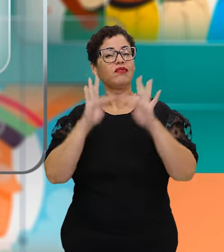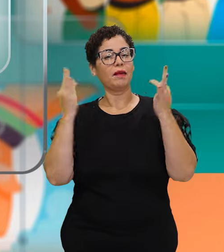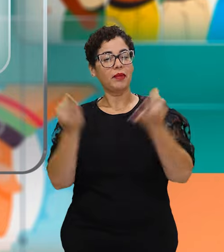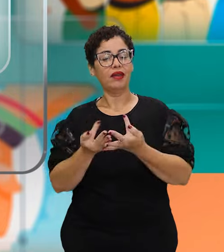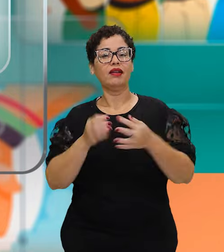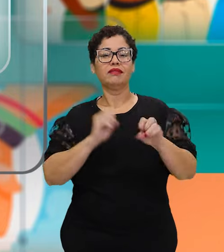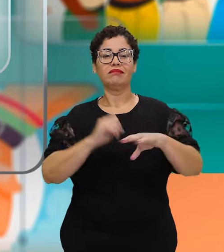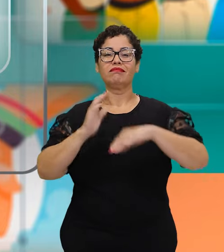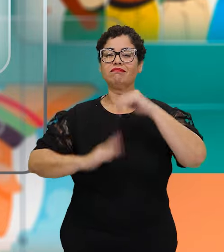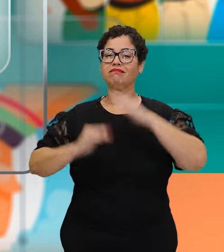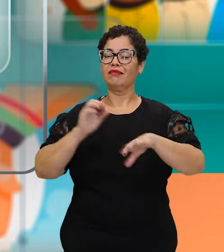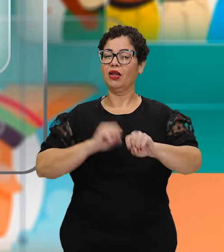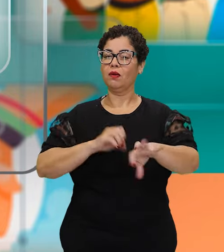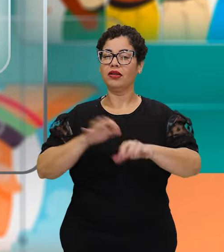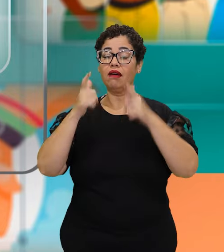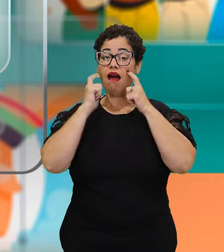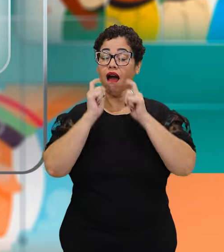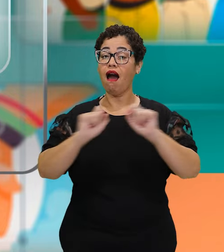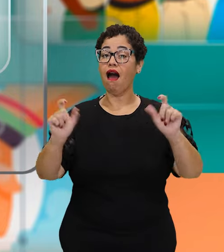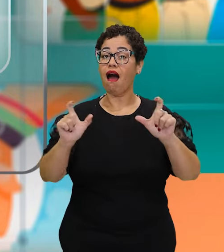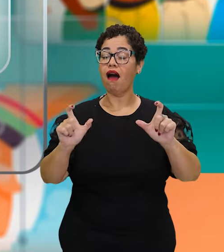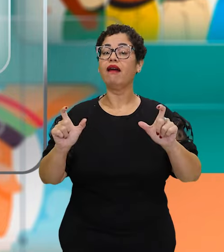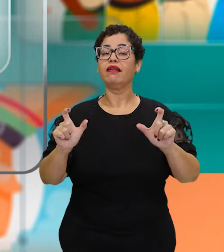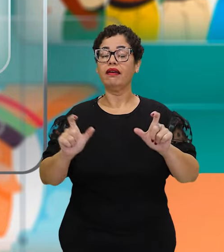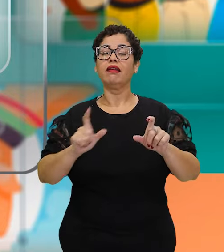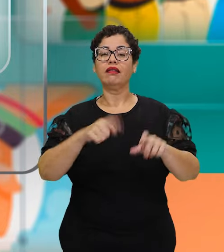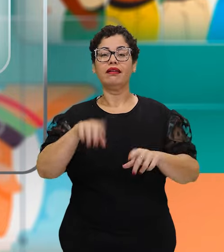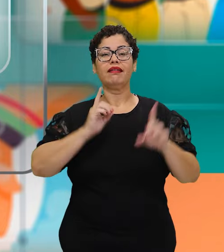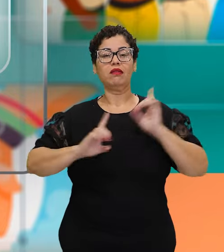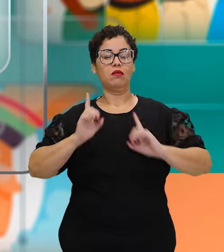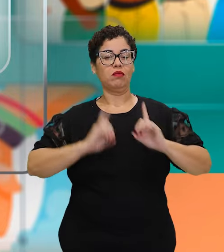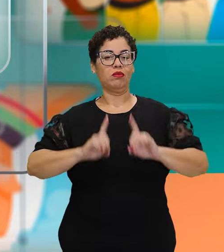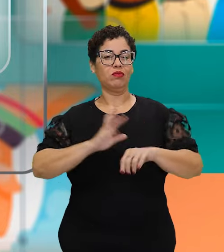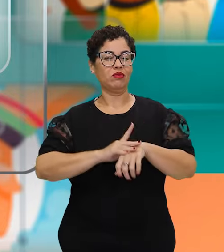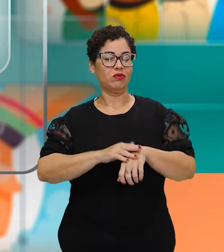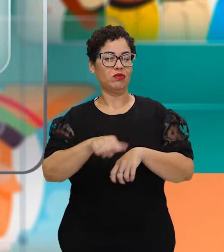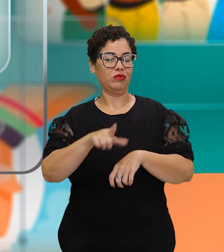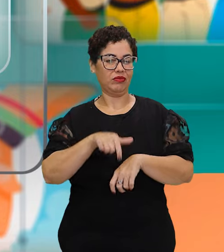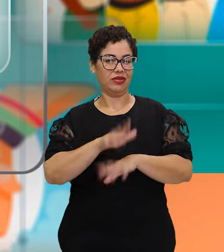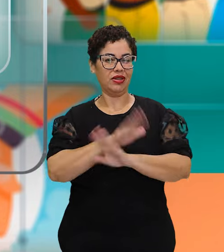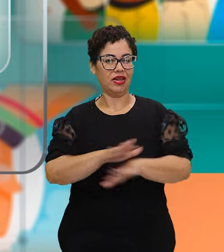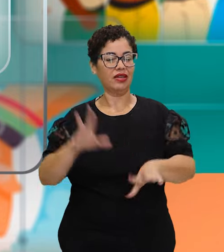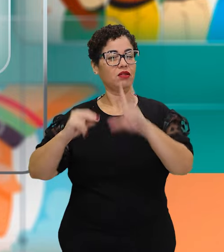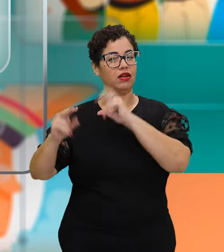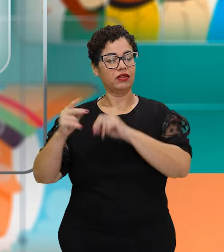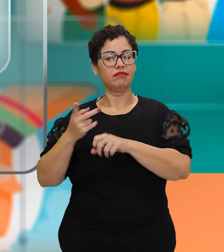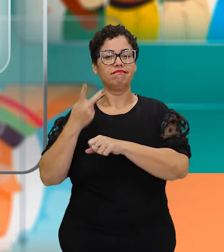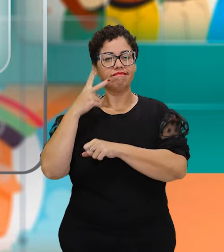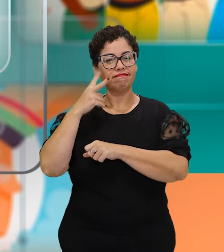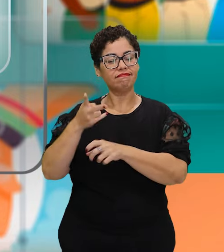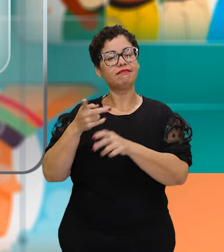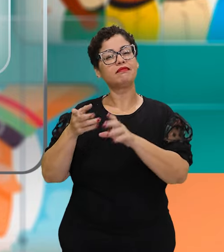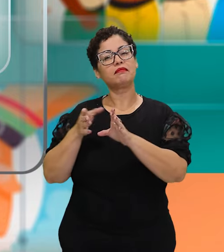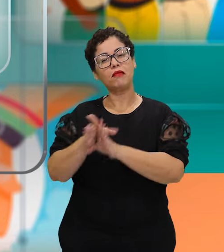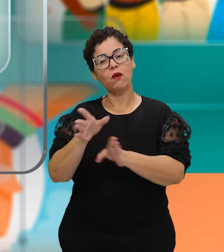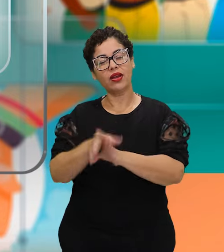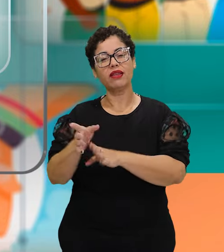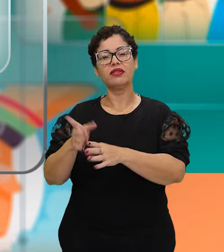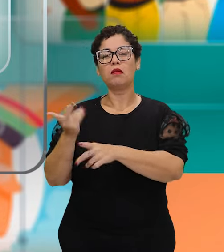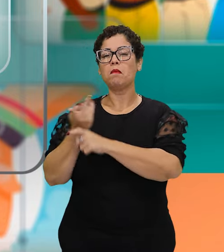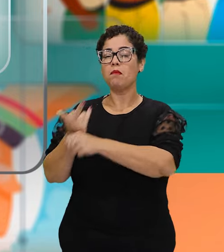da educação estejam atentos aos sinais dessa doença em crianças e adolescentes, buscando orientação de